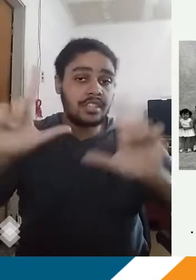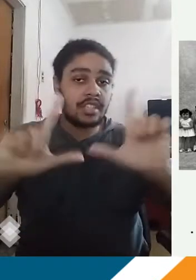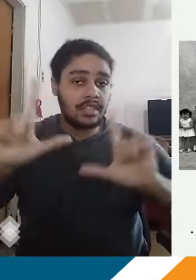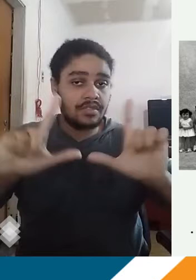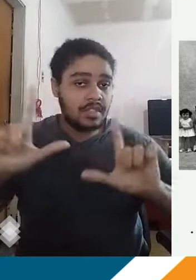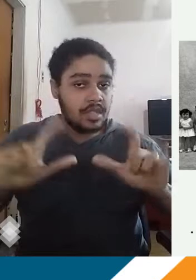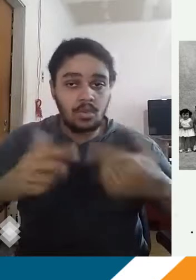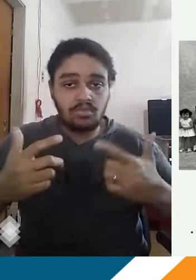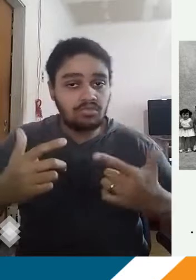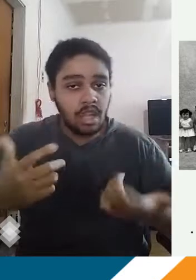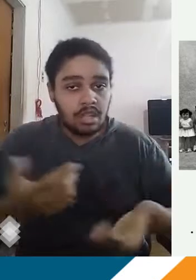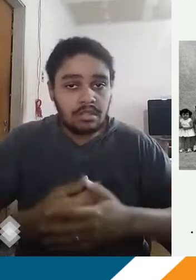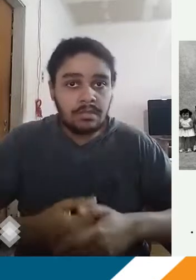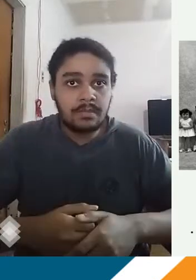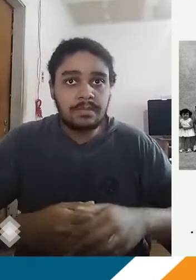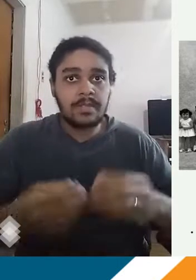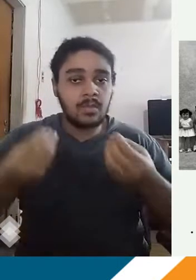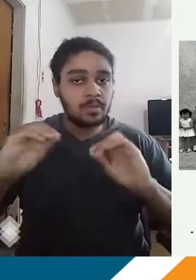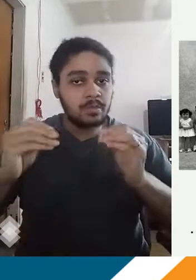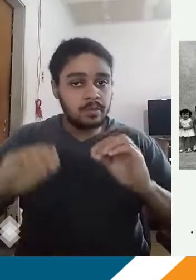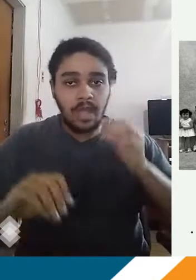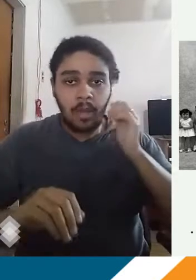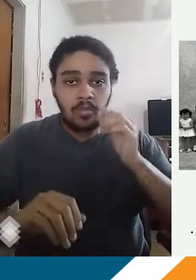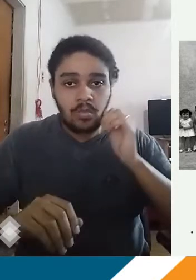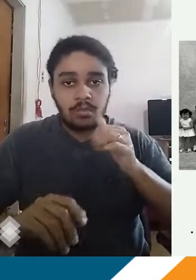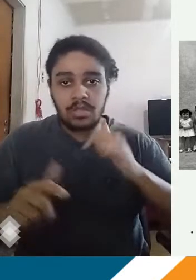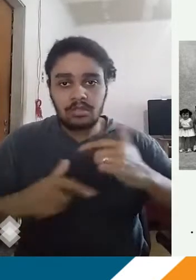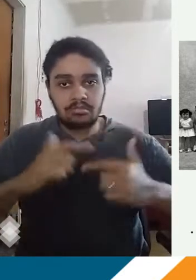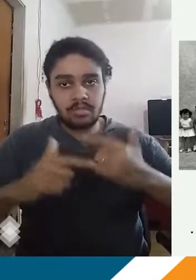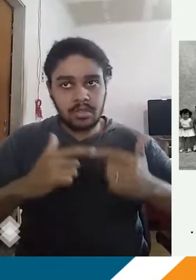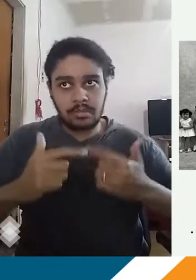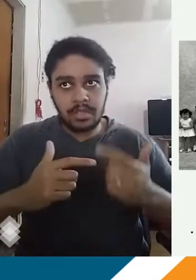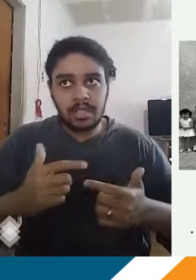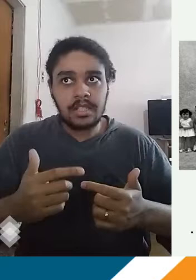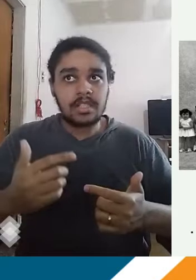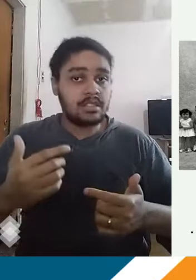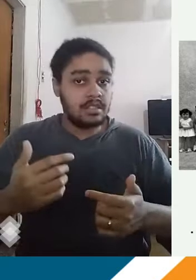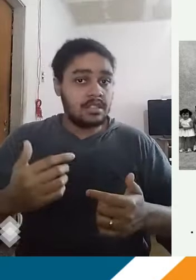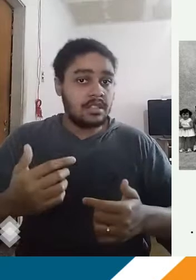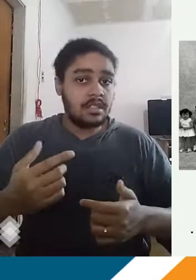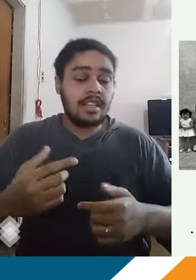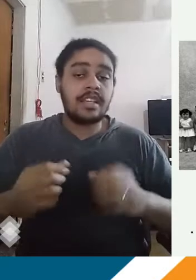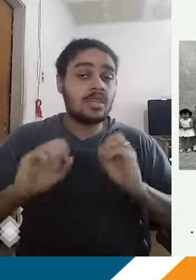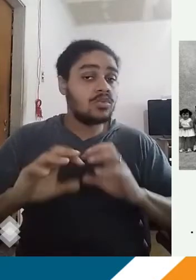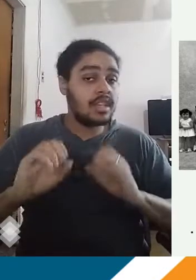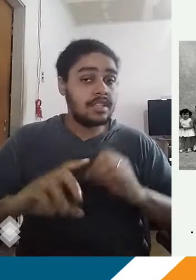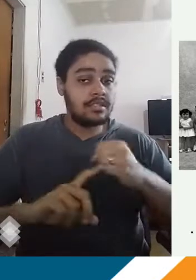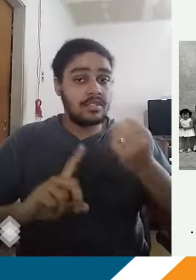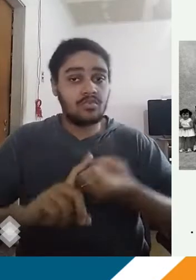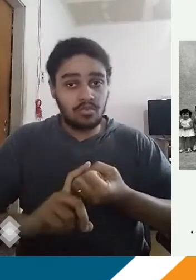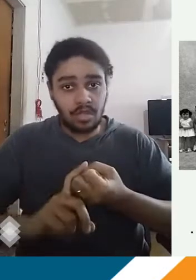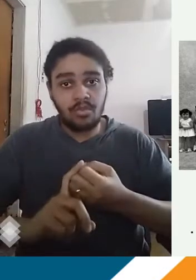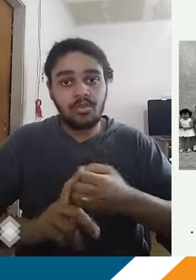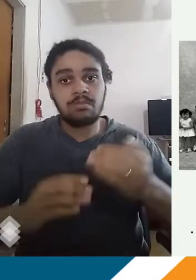inversão dessas características, que serão a inserção da mulher no mercado de trabalho, disseminação de métodos contraceptivos e